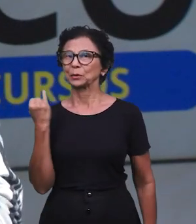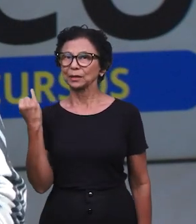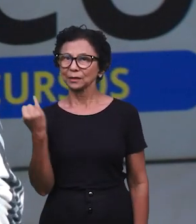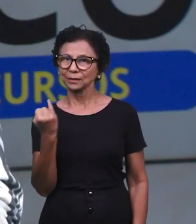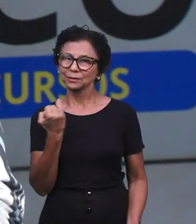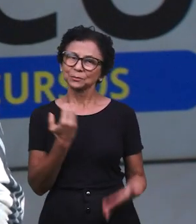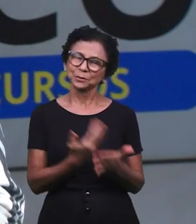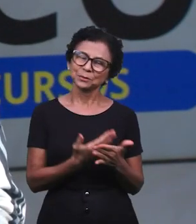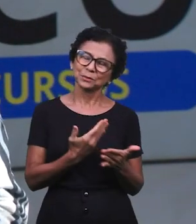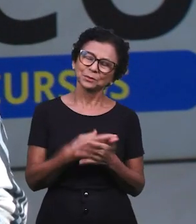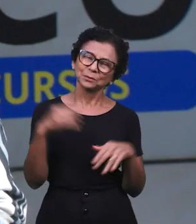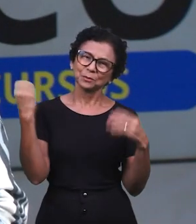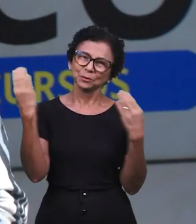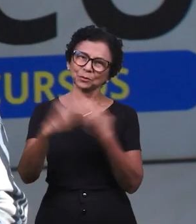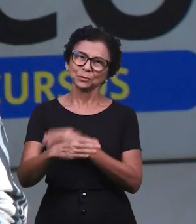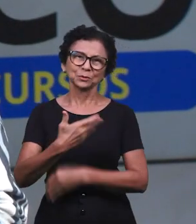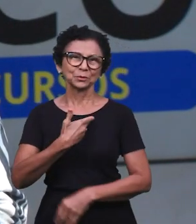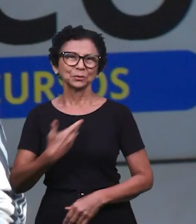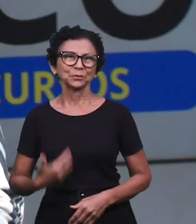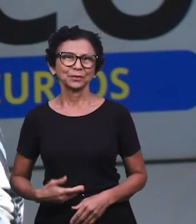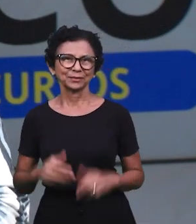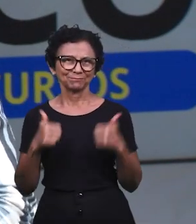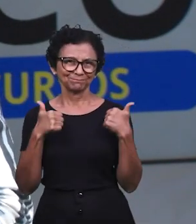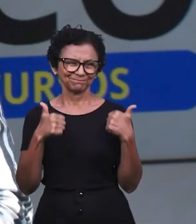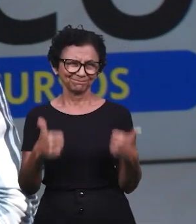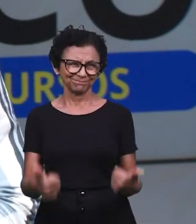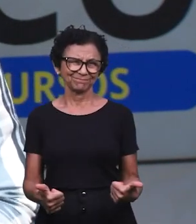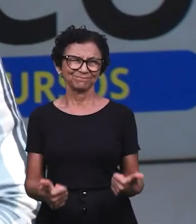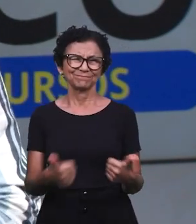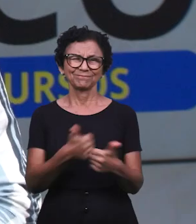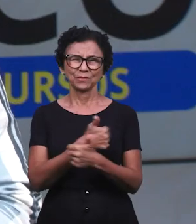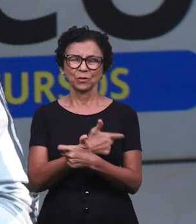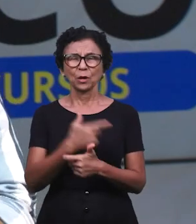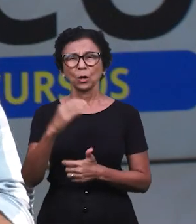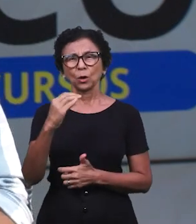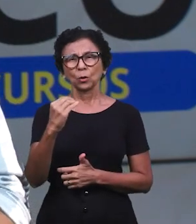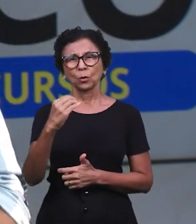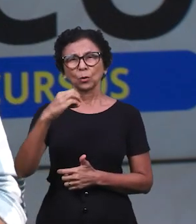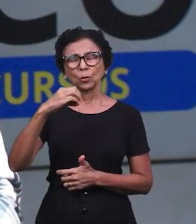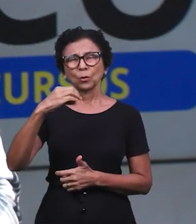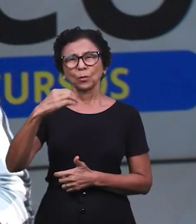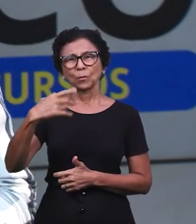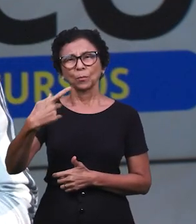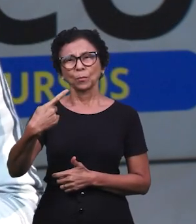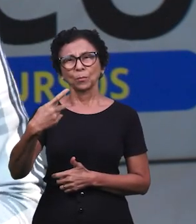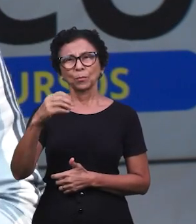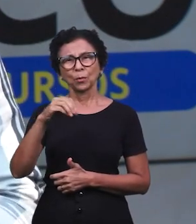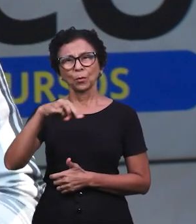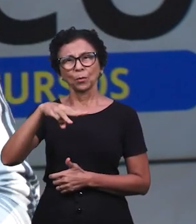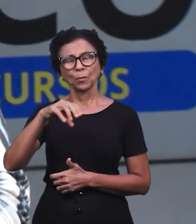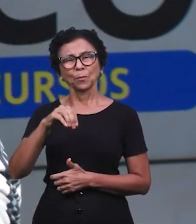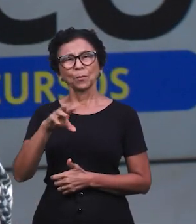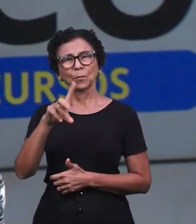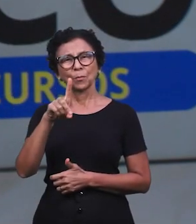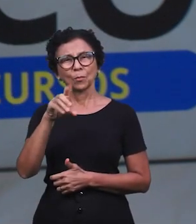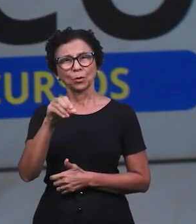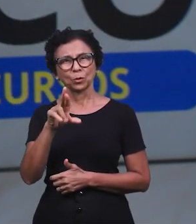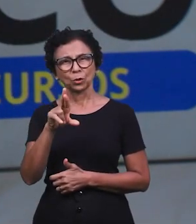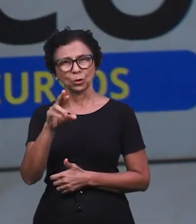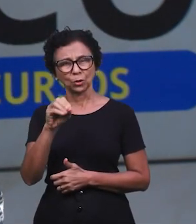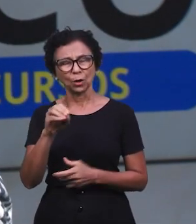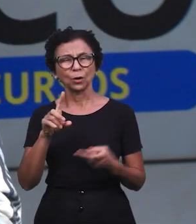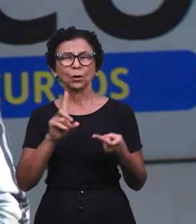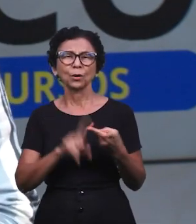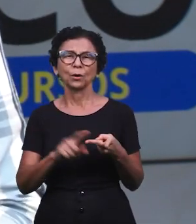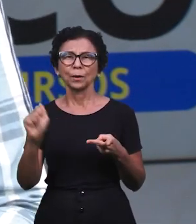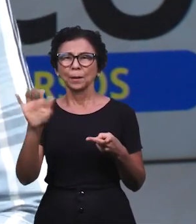importantes para o estudo para concurso público, né? Falamos de Pomodoro, falamos sobre mapas mentais, estudo